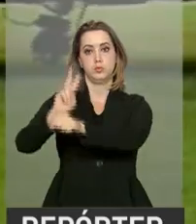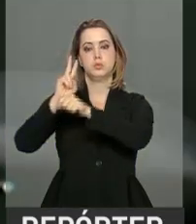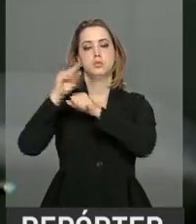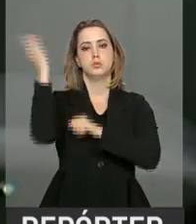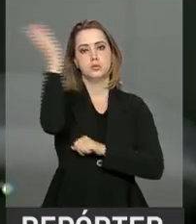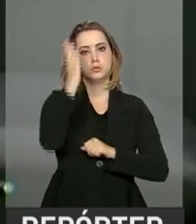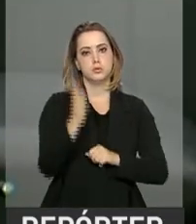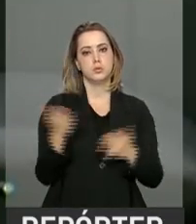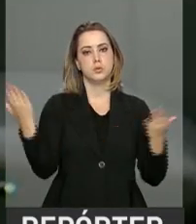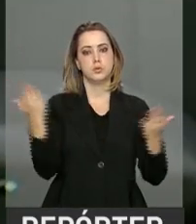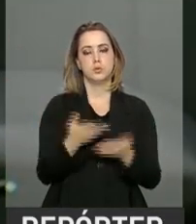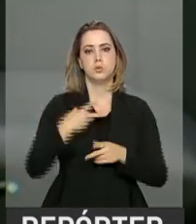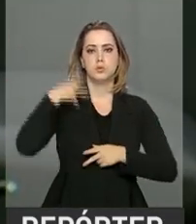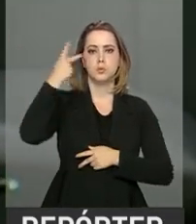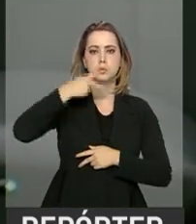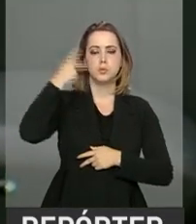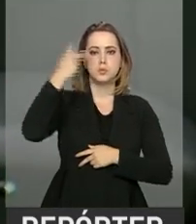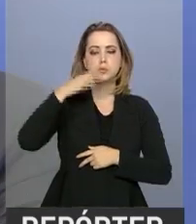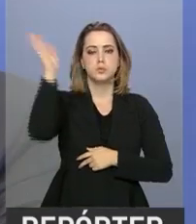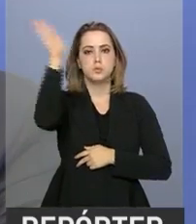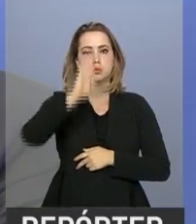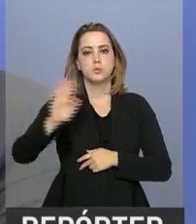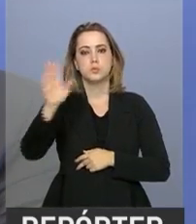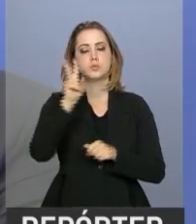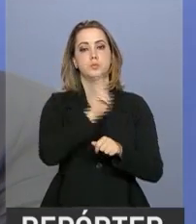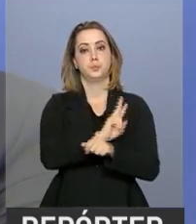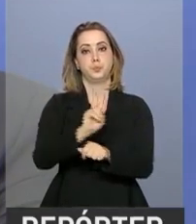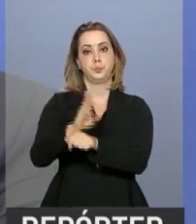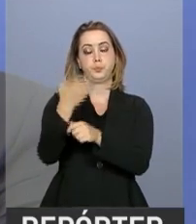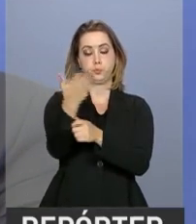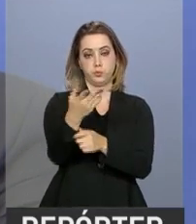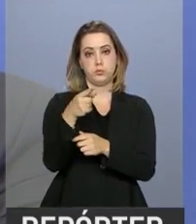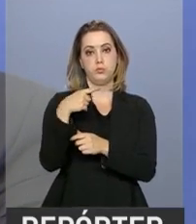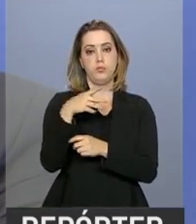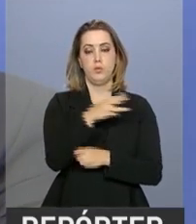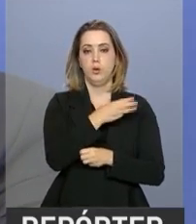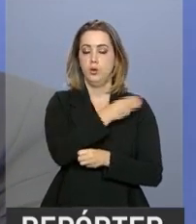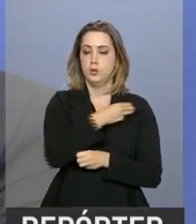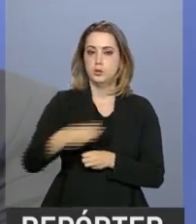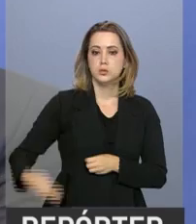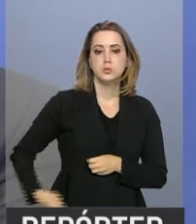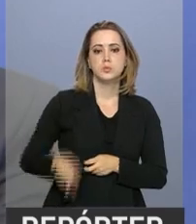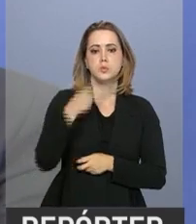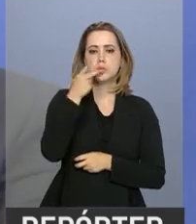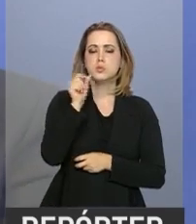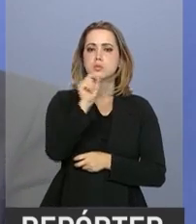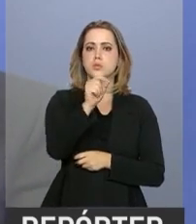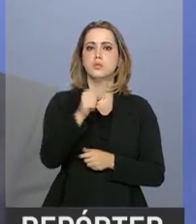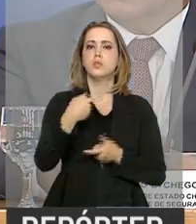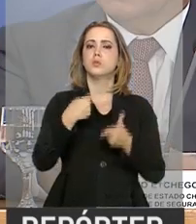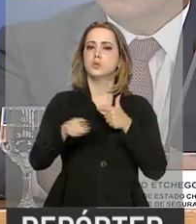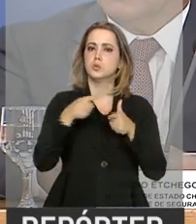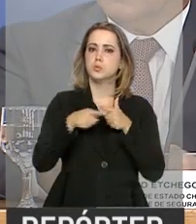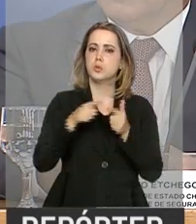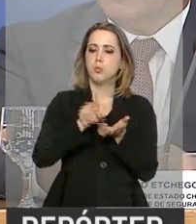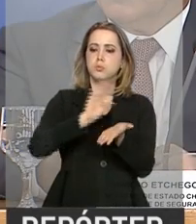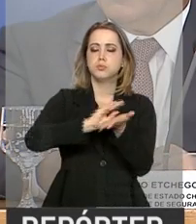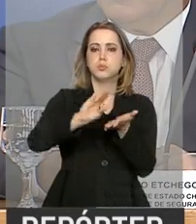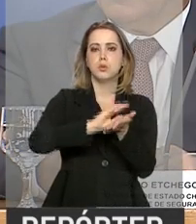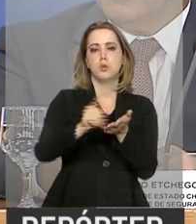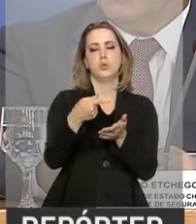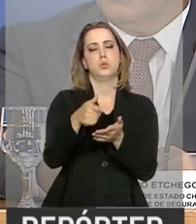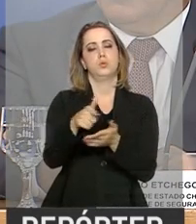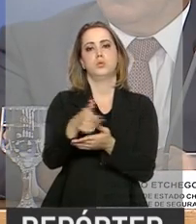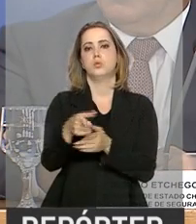base da nova política nacional de defesa o ministro raul jungmann afirmou que as restrições orçamentárias não vão afetar